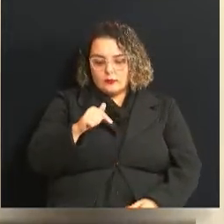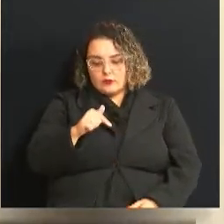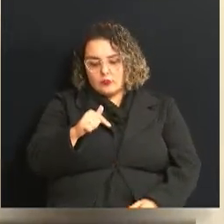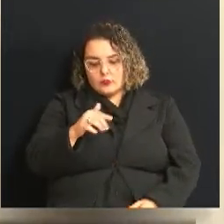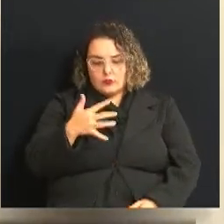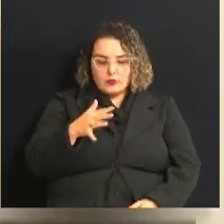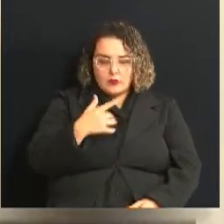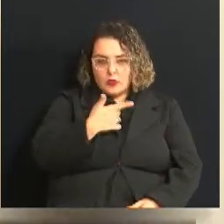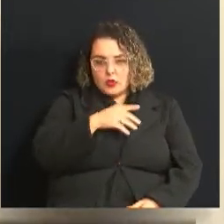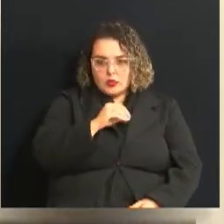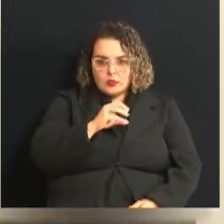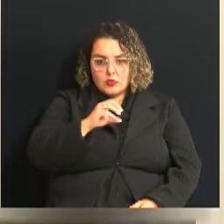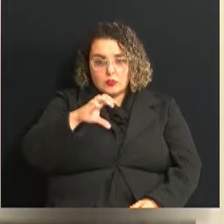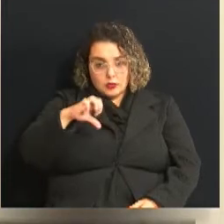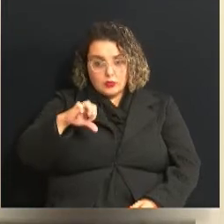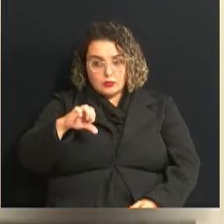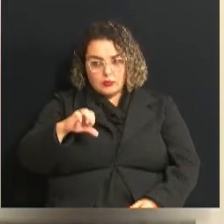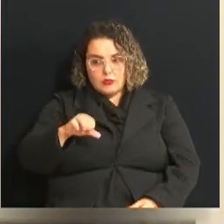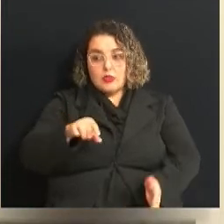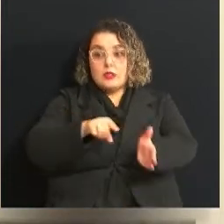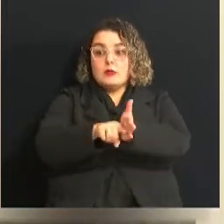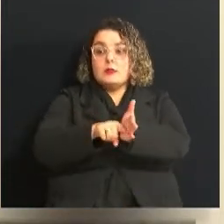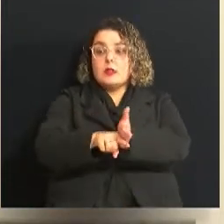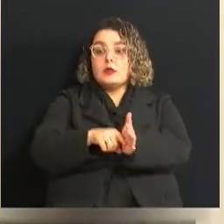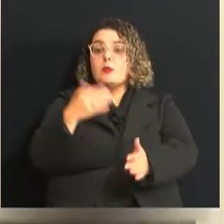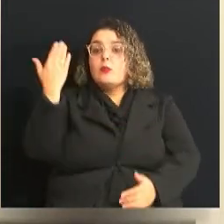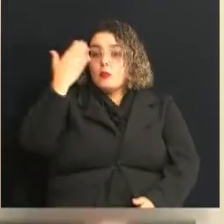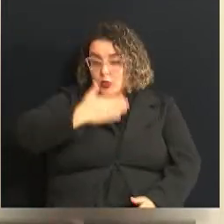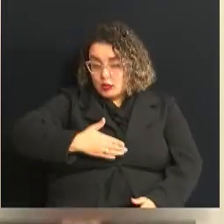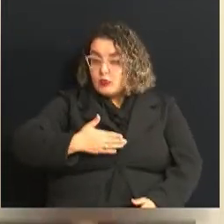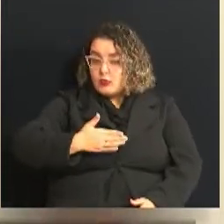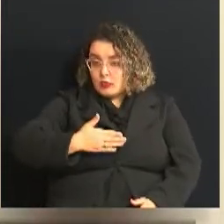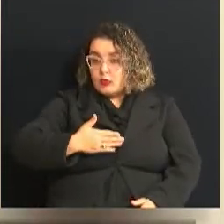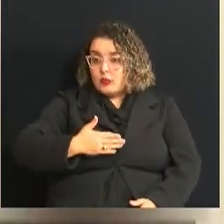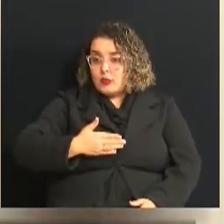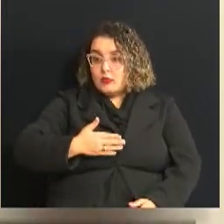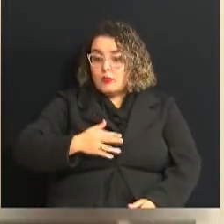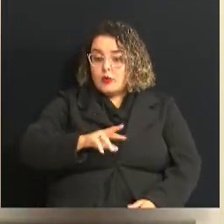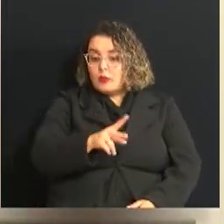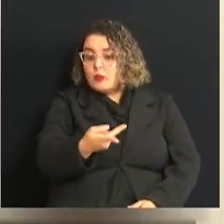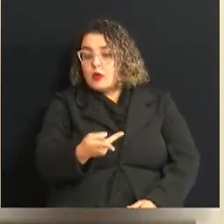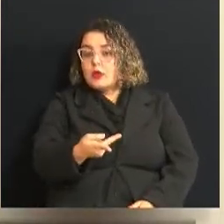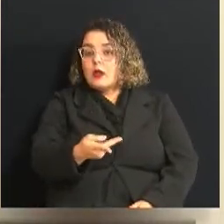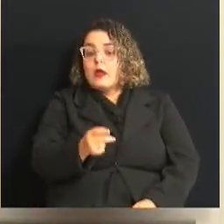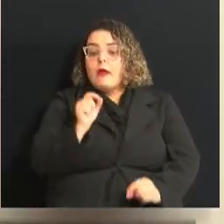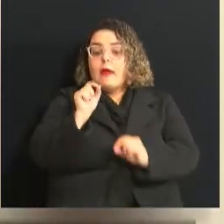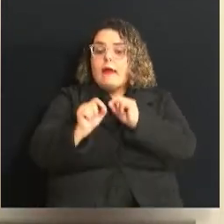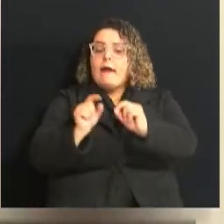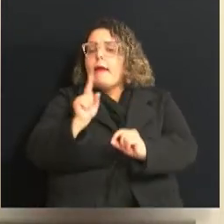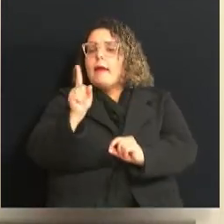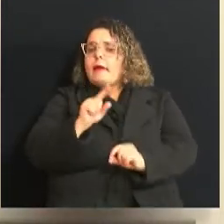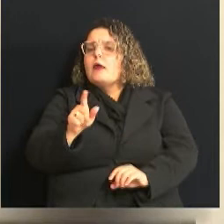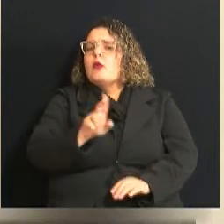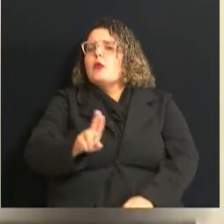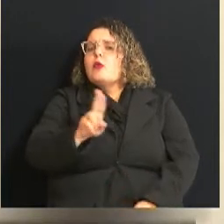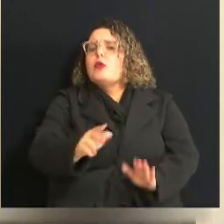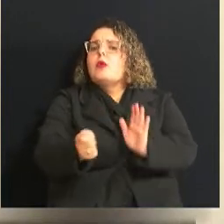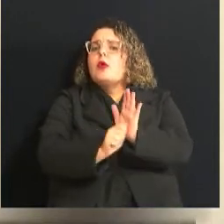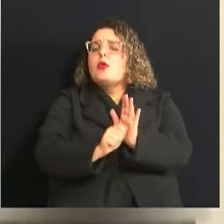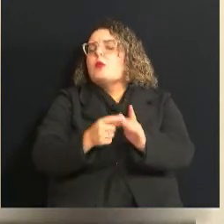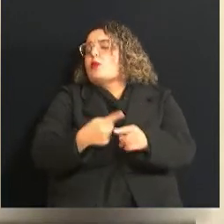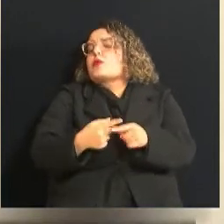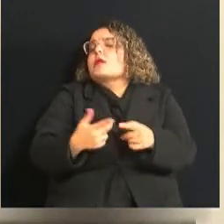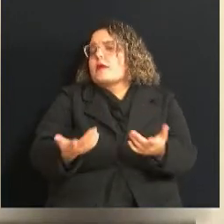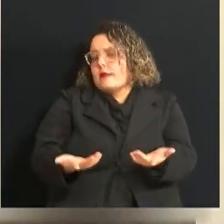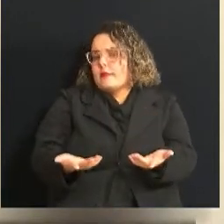essa pesquisa constatou, ela fez o inverso. Quem não usa substância? Qual é a razão, né?